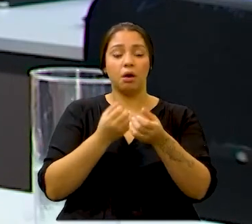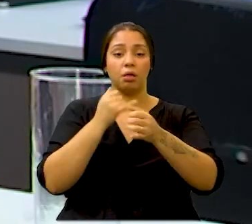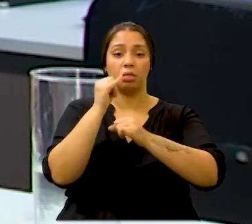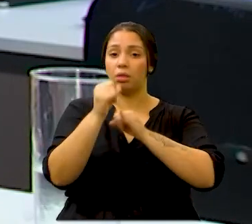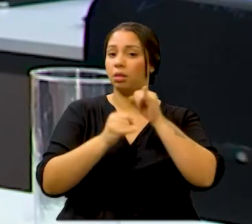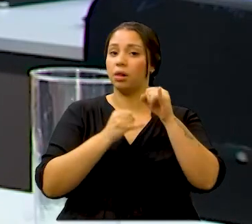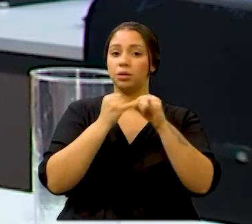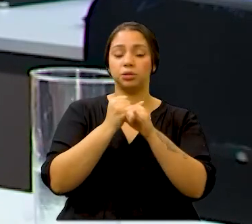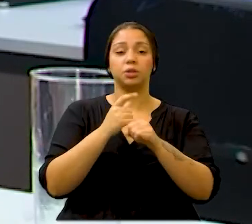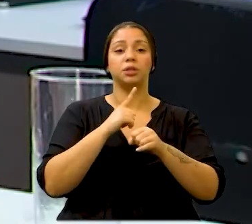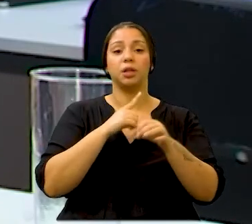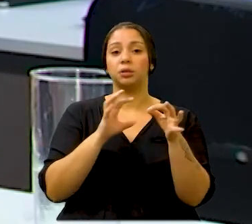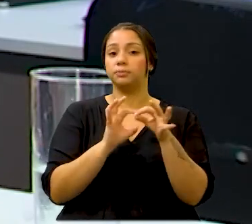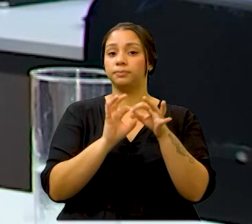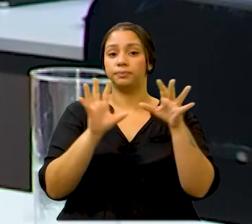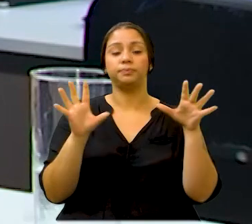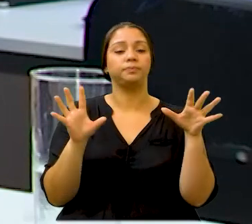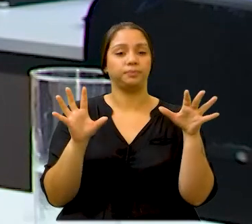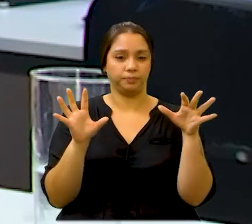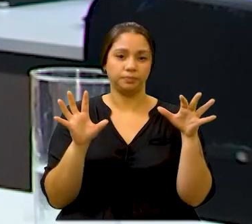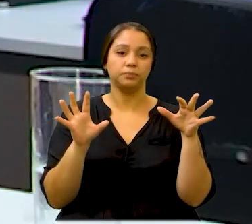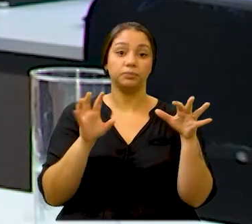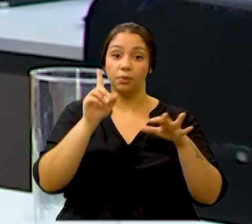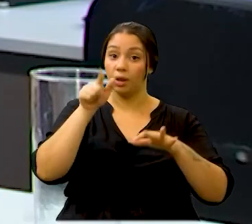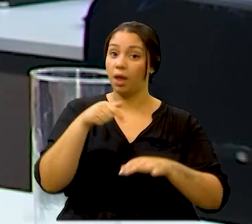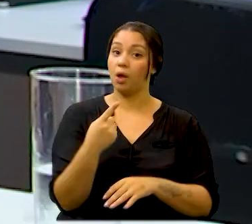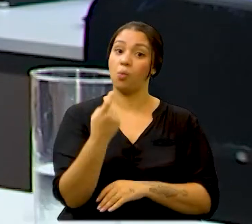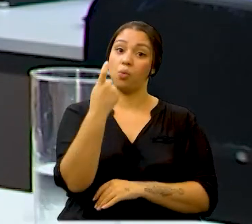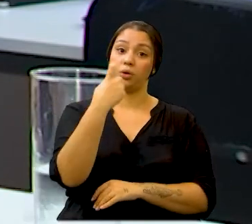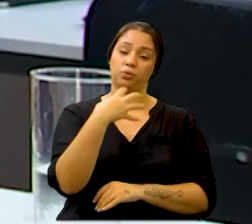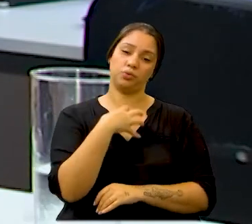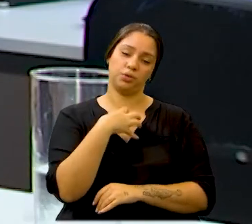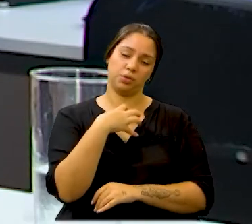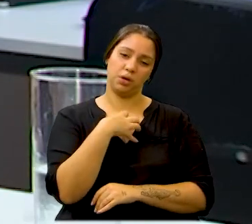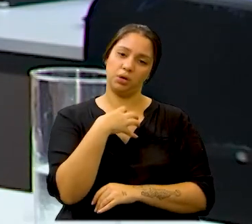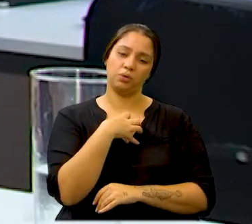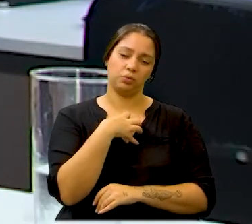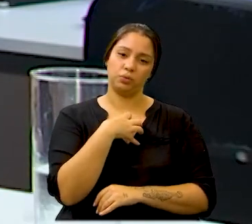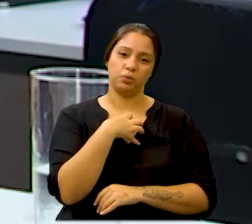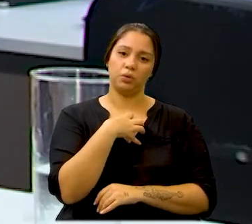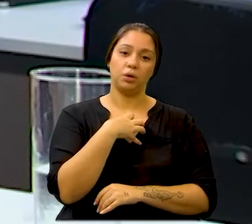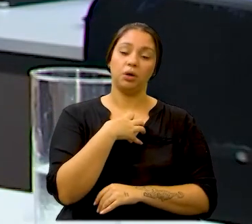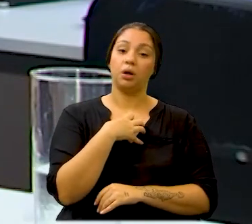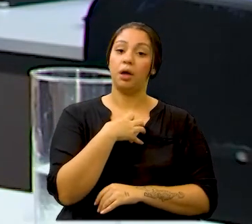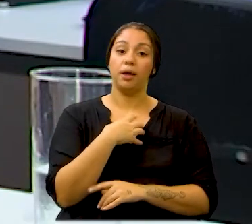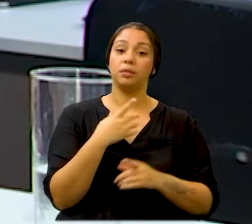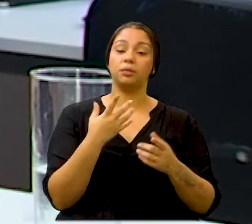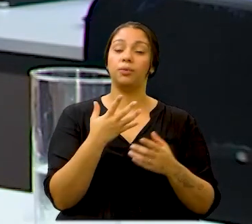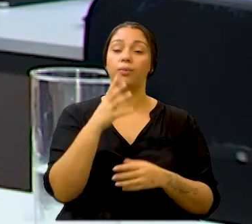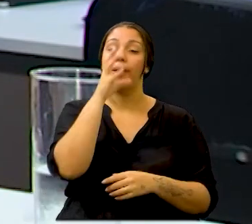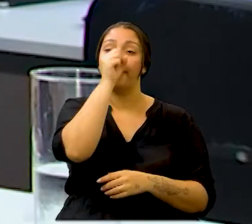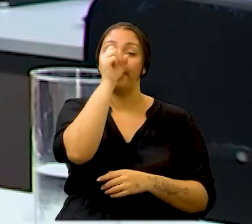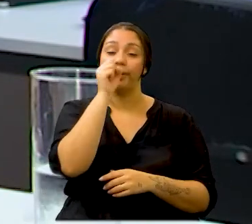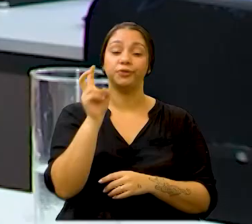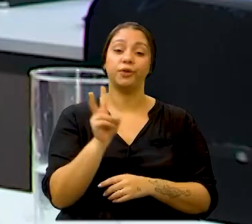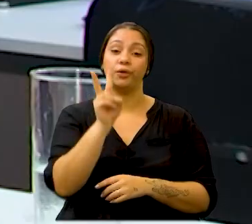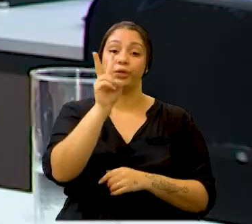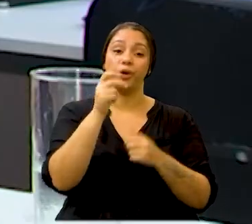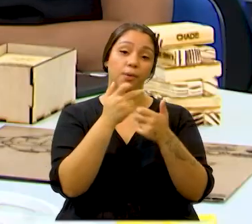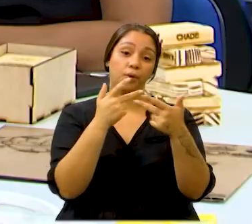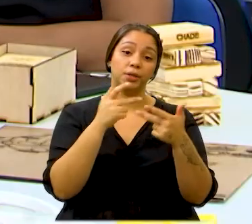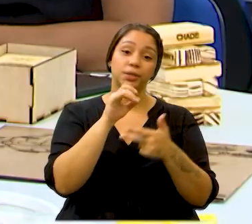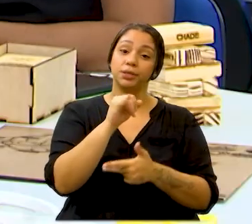na internet, elas estão todas disponíveis. E eu acho que é a única maneira, né? A gente não aprende a valorizar aquilo que a